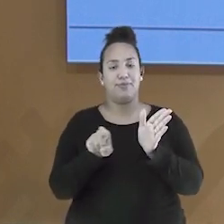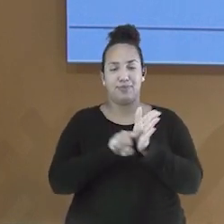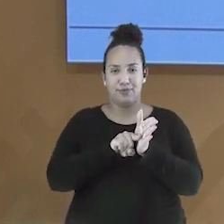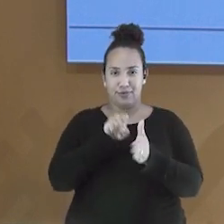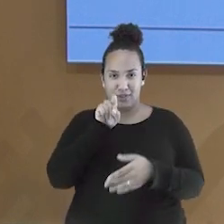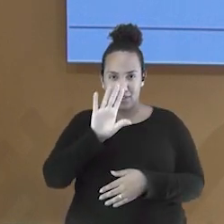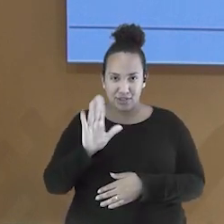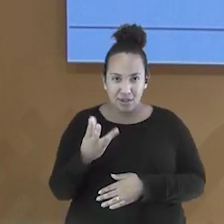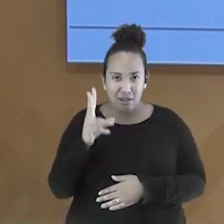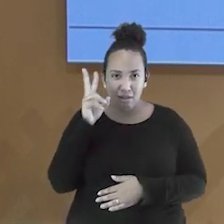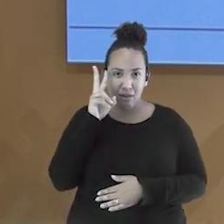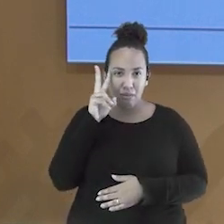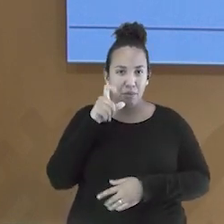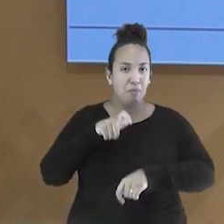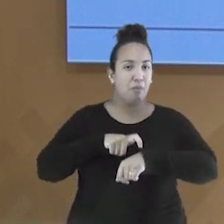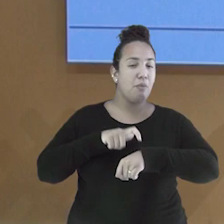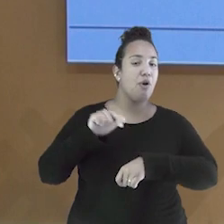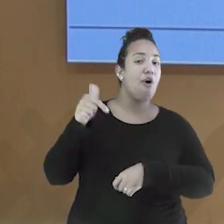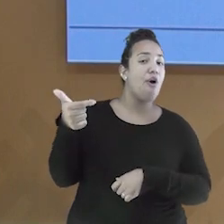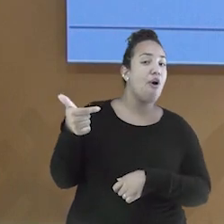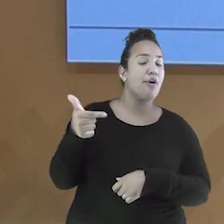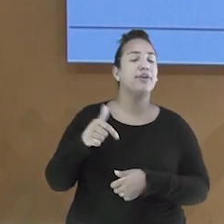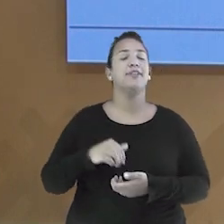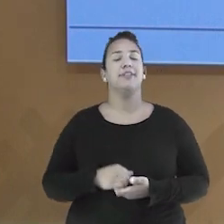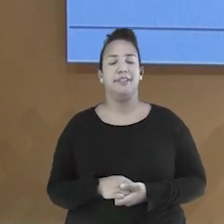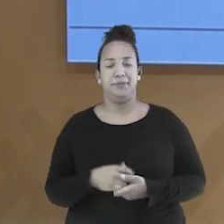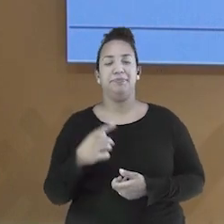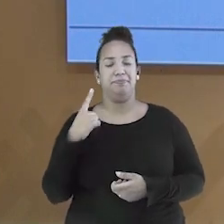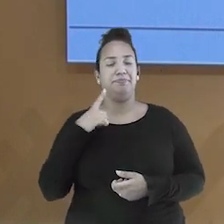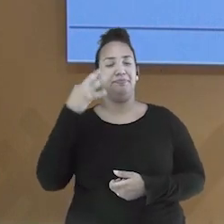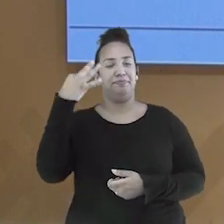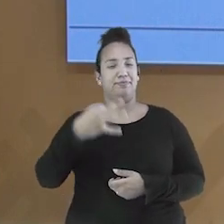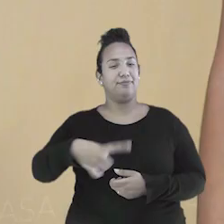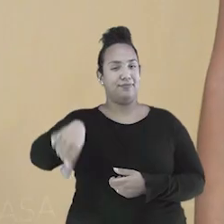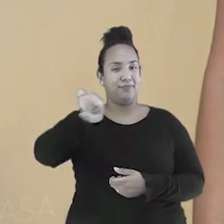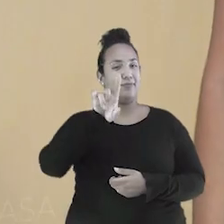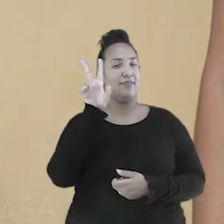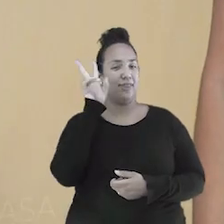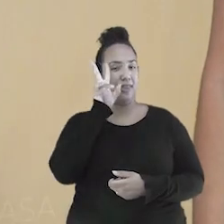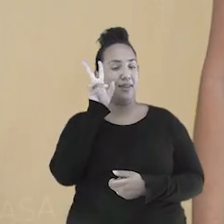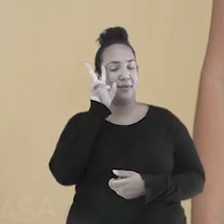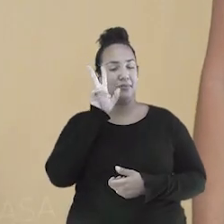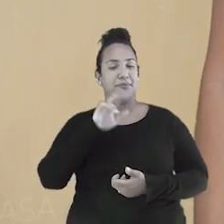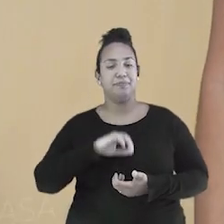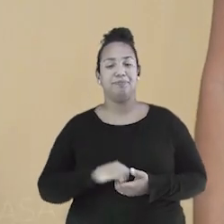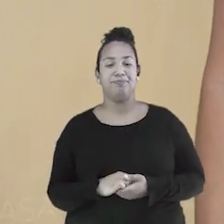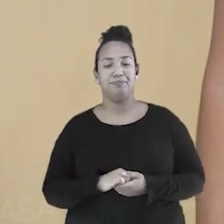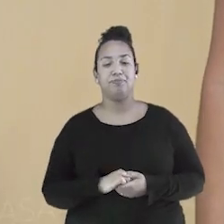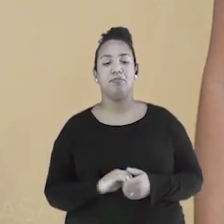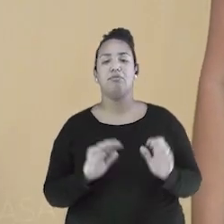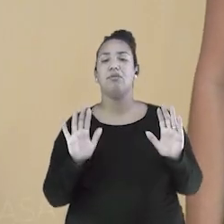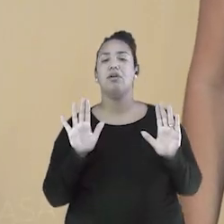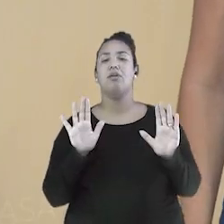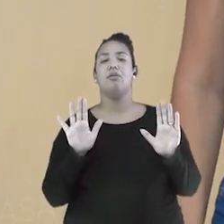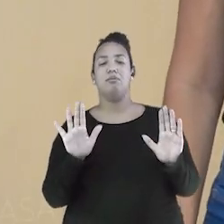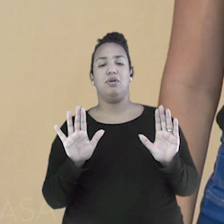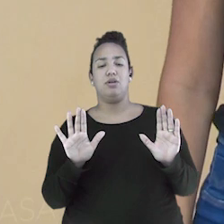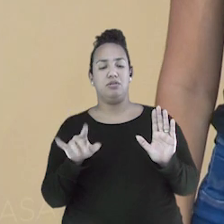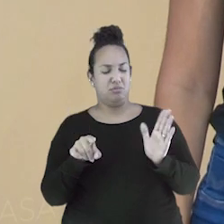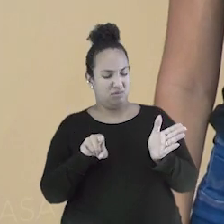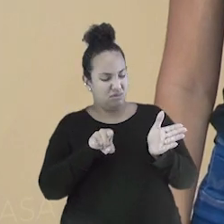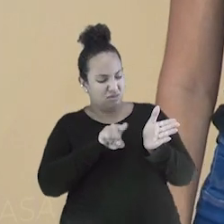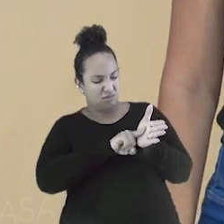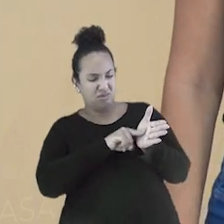outras situações? Tenho certeza que ao longo da aula você vai se lembrar. Mas o que será que esse sinal de